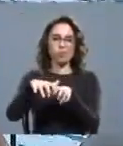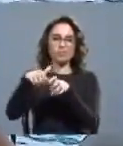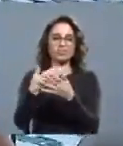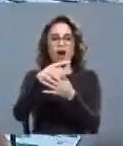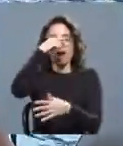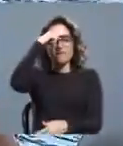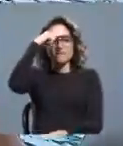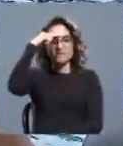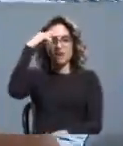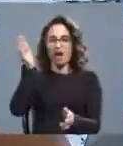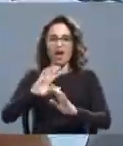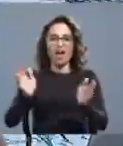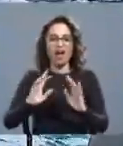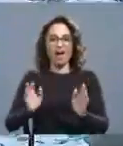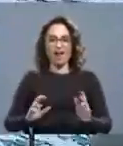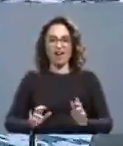dificulta um pouco a prova. Oh não!